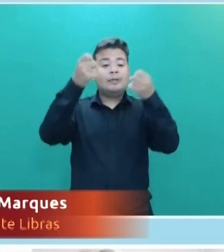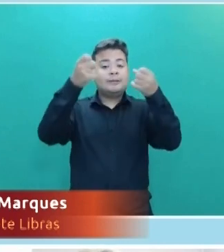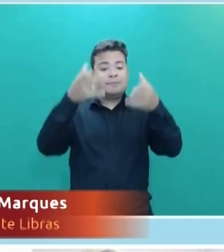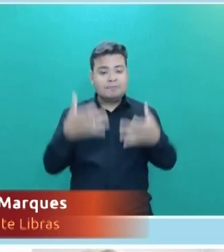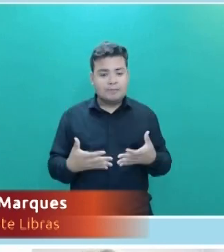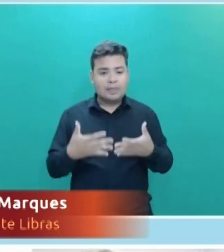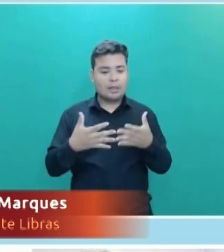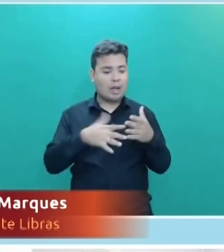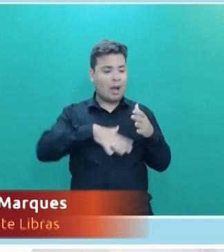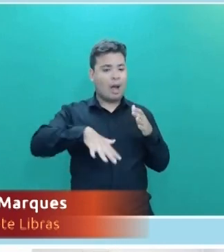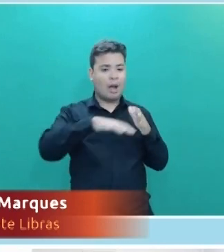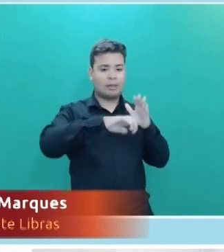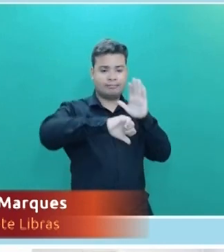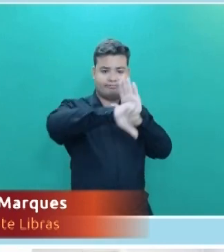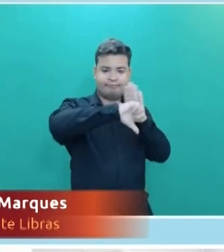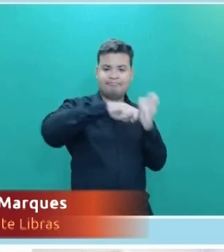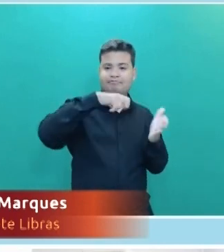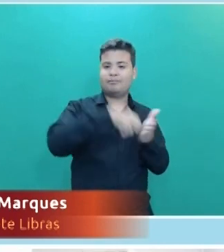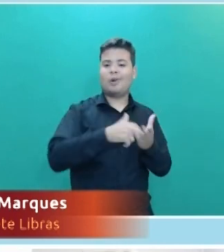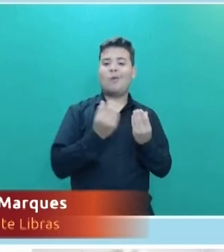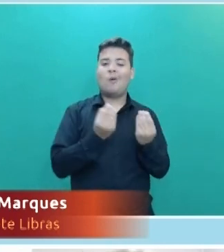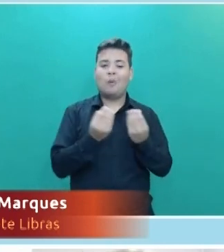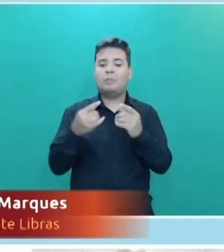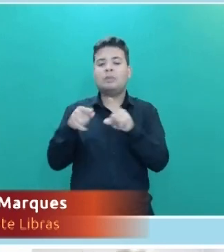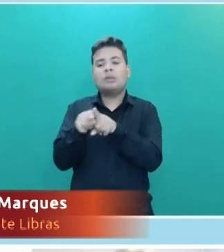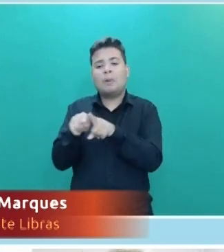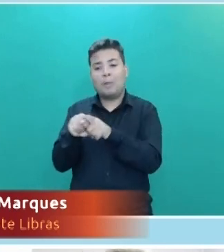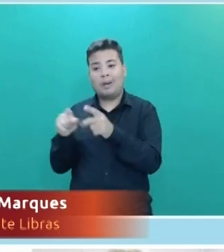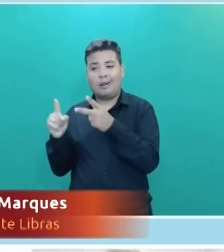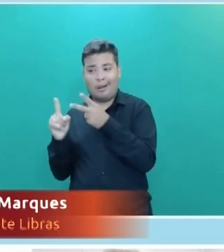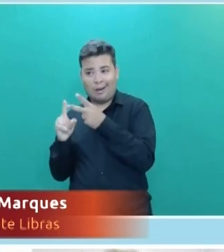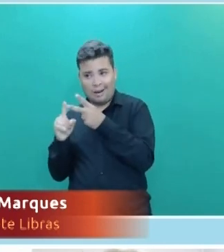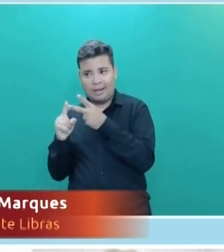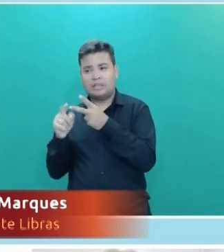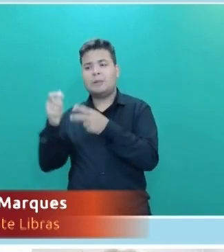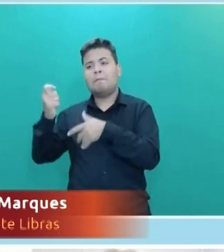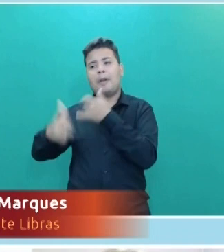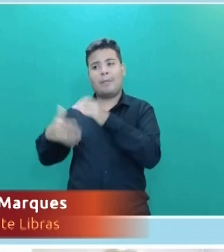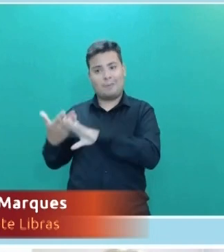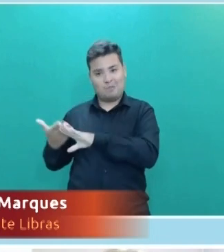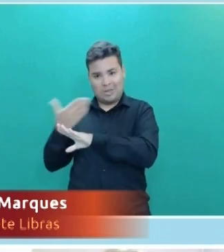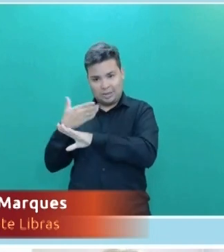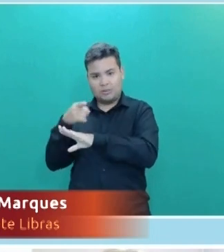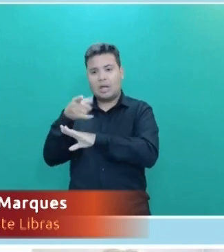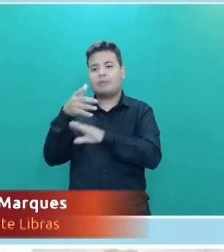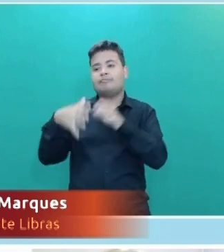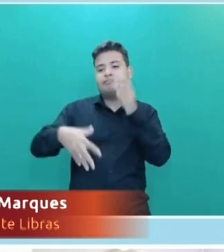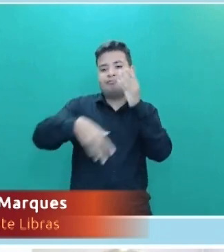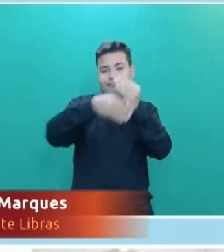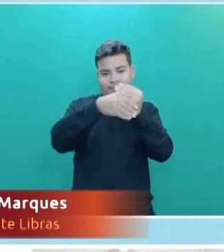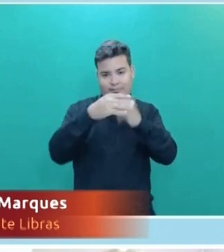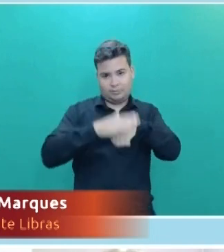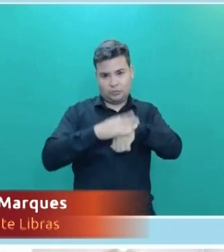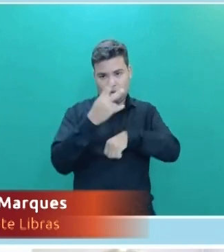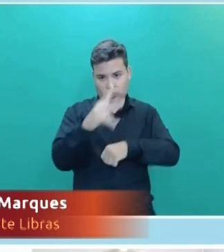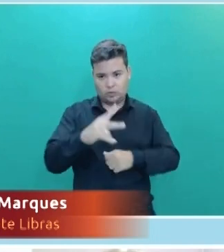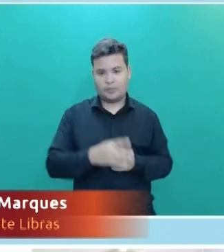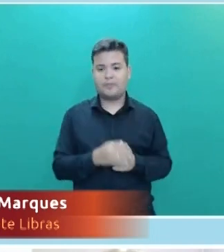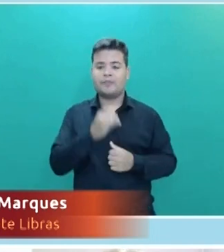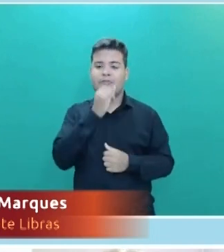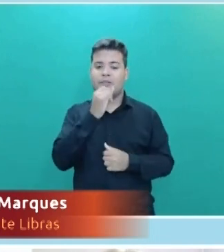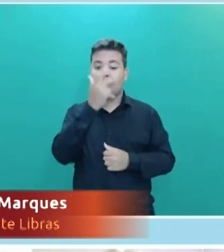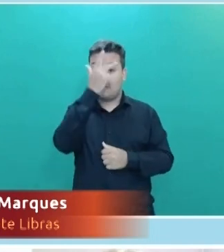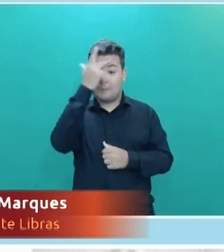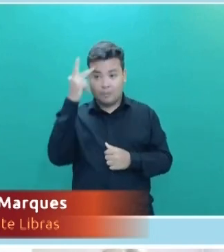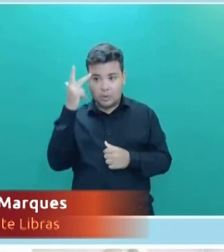fizesse um acréscimo que o Xavier já destacou no bloco anterior, né? Que essas pessoas, elas passam a receber direitos trabalhistas a que elas